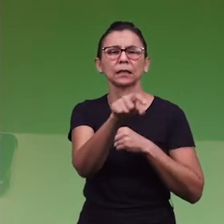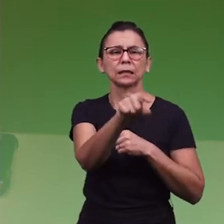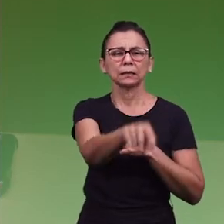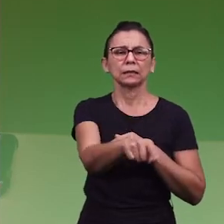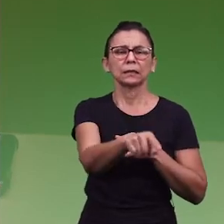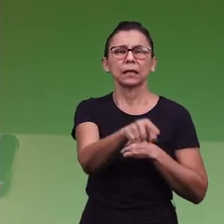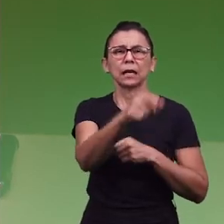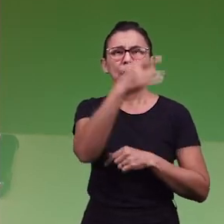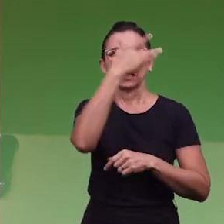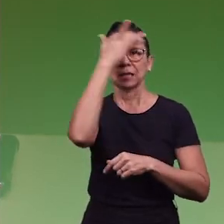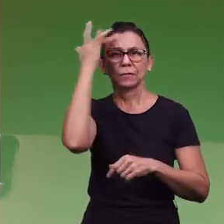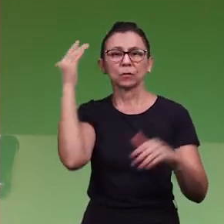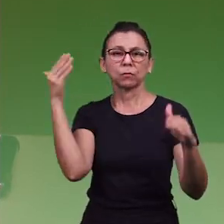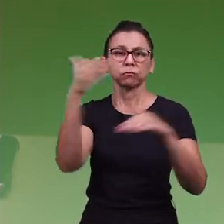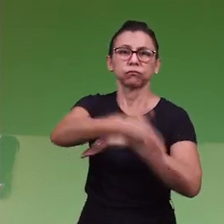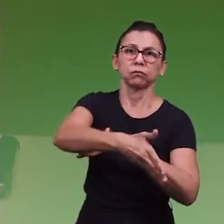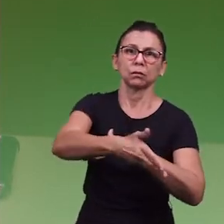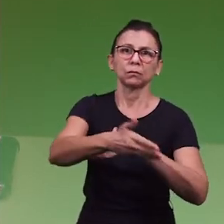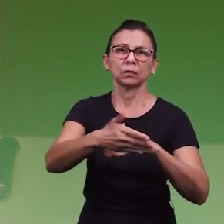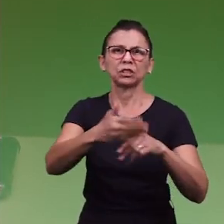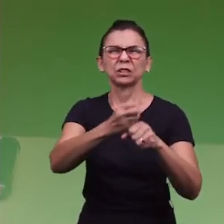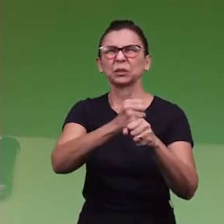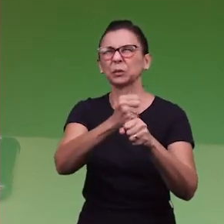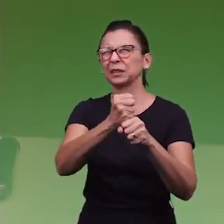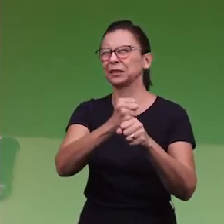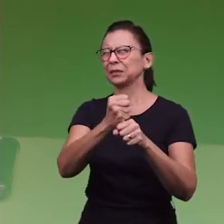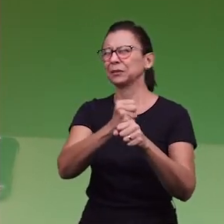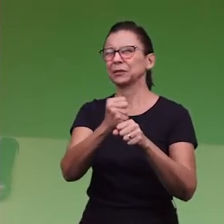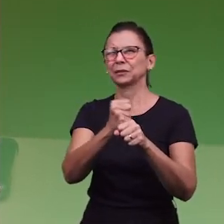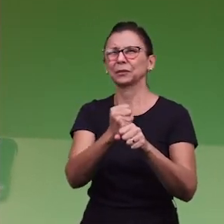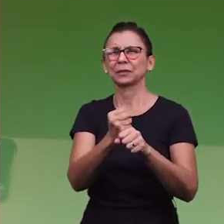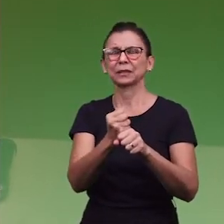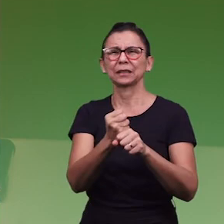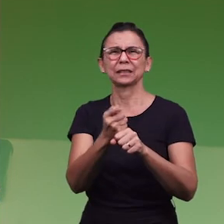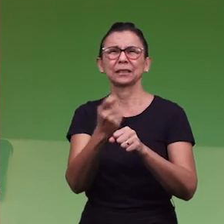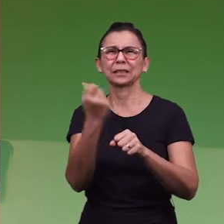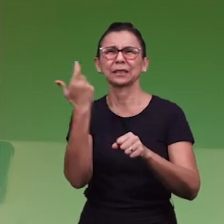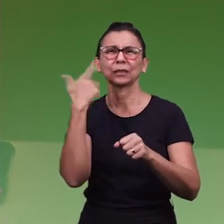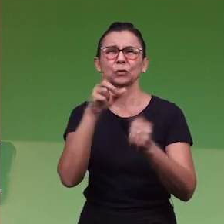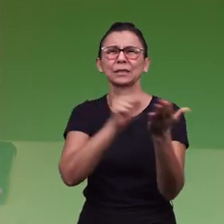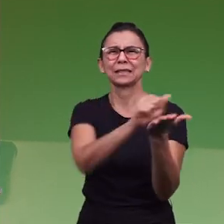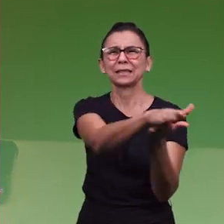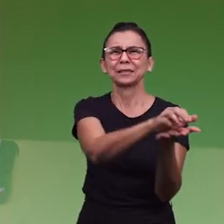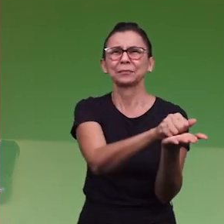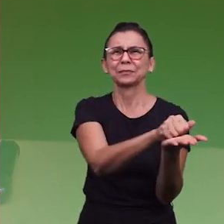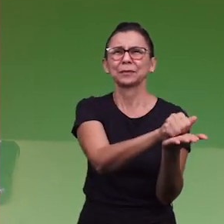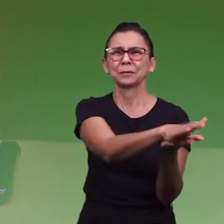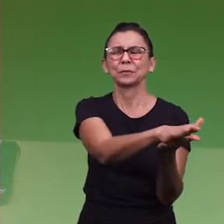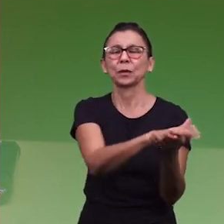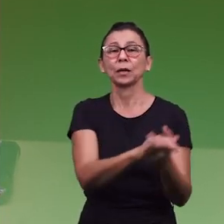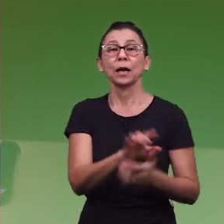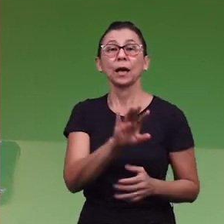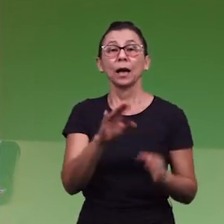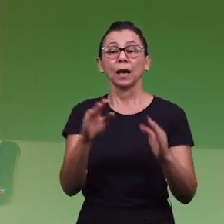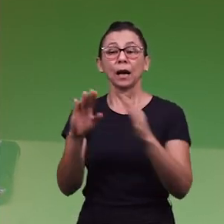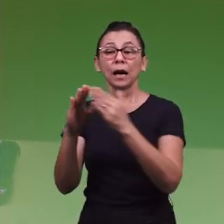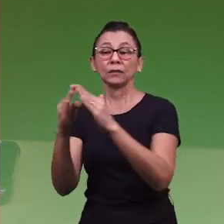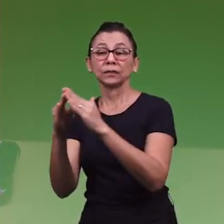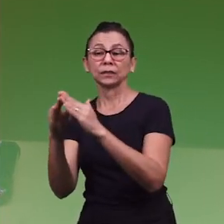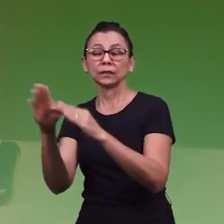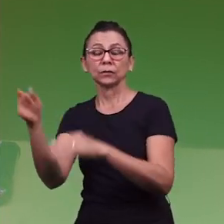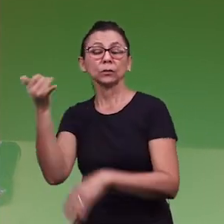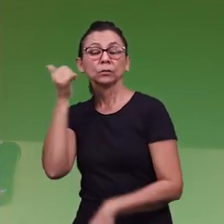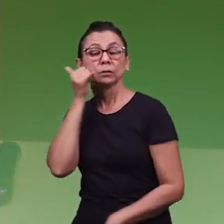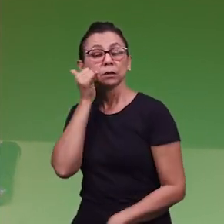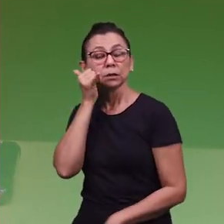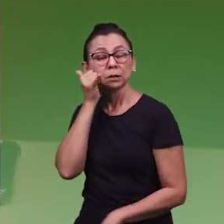do imóvel e já tinha mais de ano aquilo. E a vizinha do imóvel telefonou para ela, dizendo: "Senhor, que estou ligando aqui para a senhora, para dizer